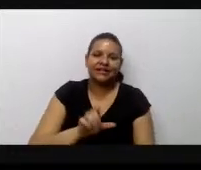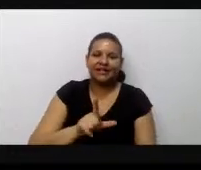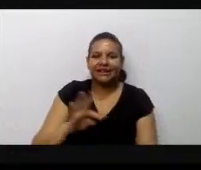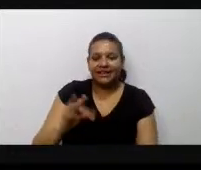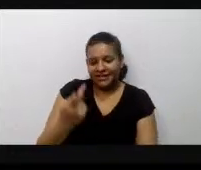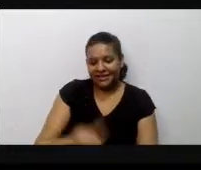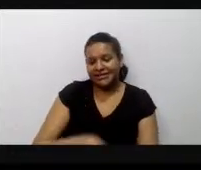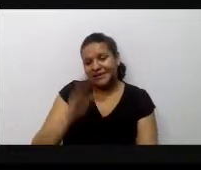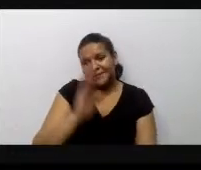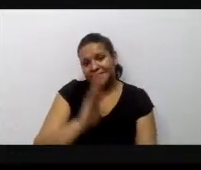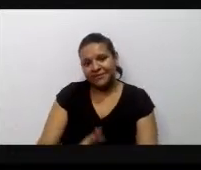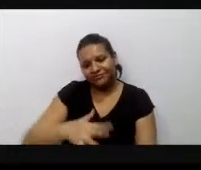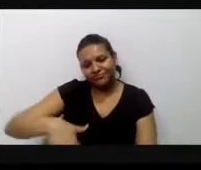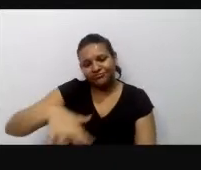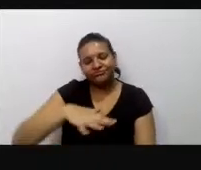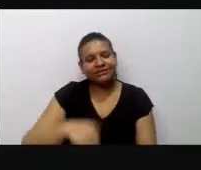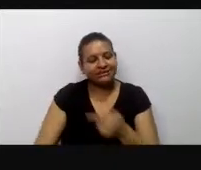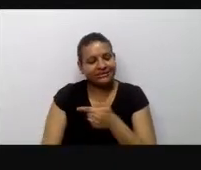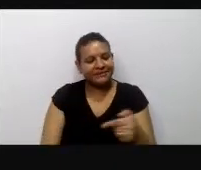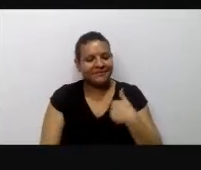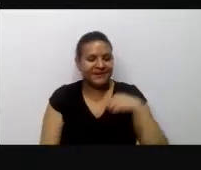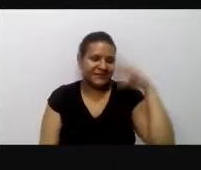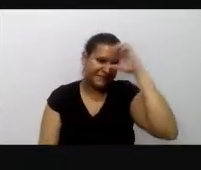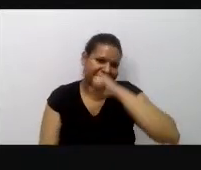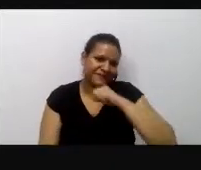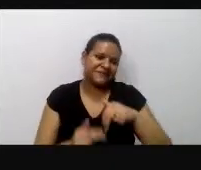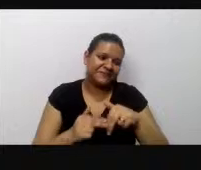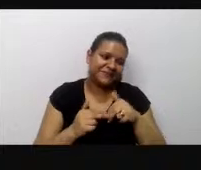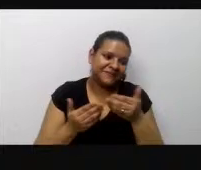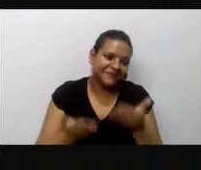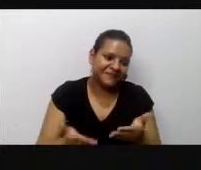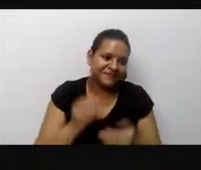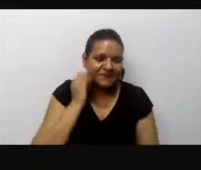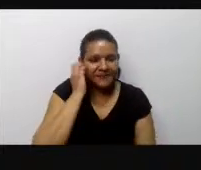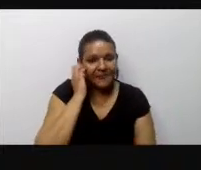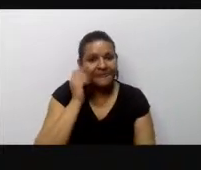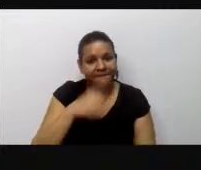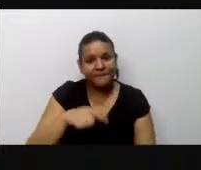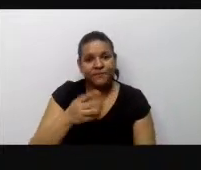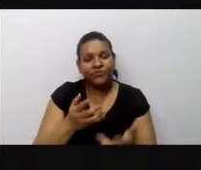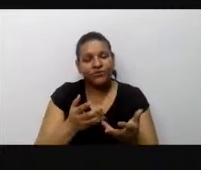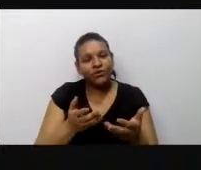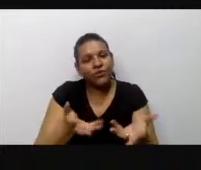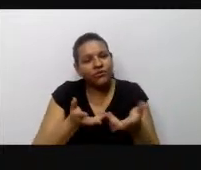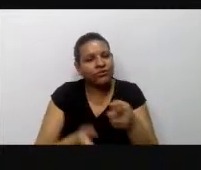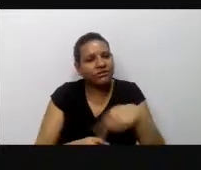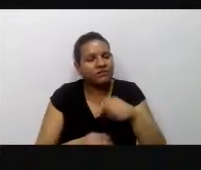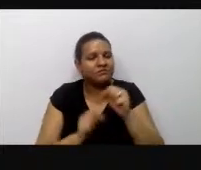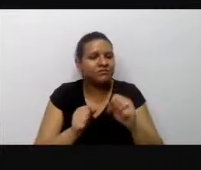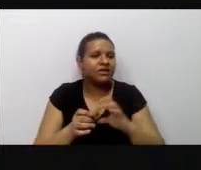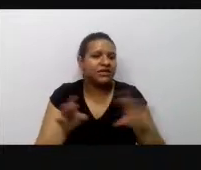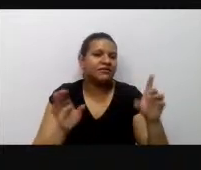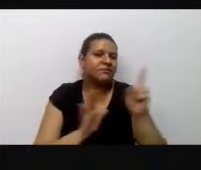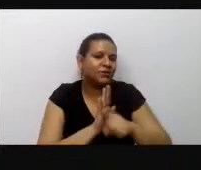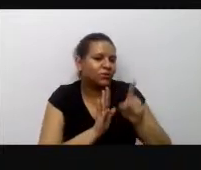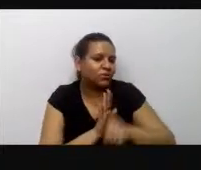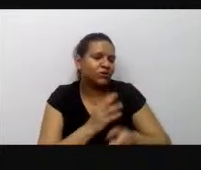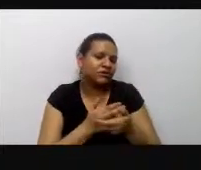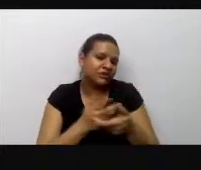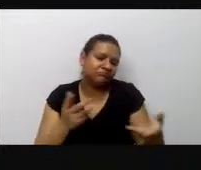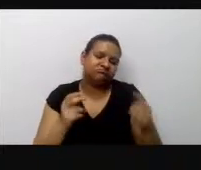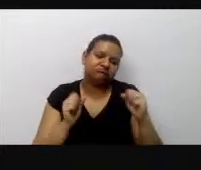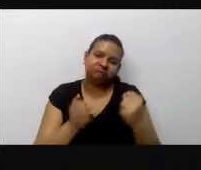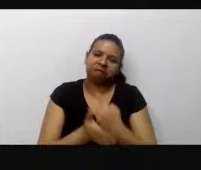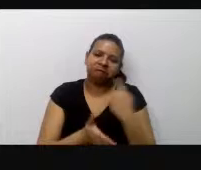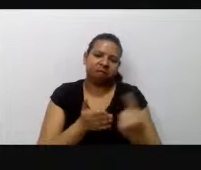Brasil no decorrer dessa semana. E daí convido vocês a fazer perguntas que possam para manter a conversa ativa e para